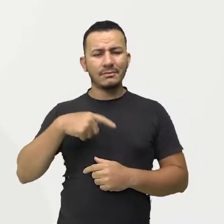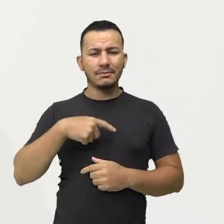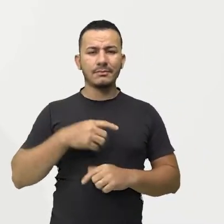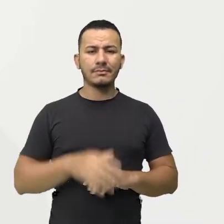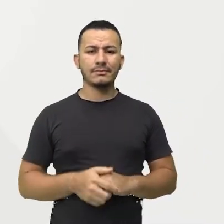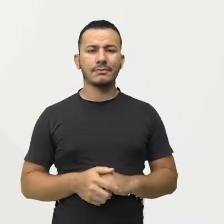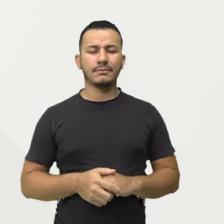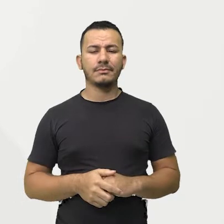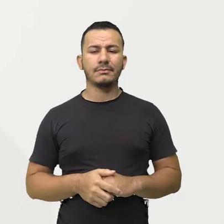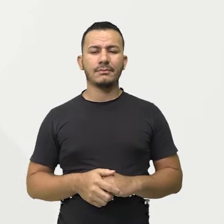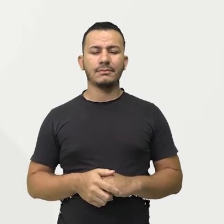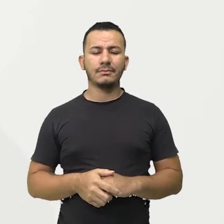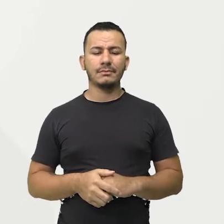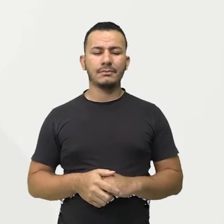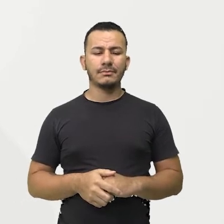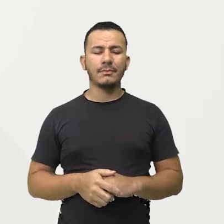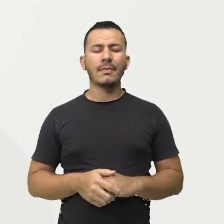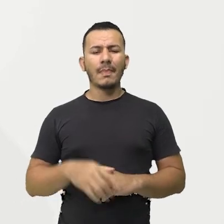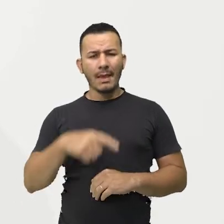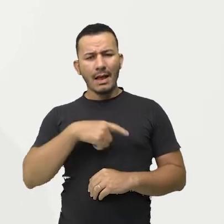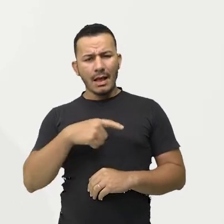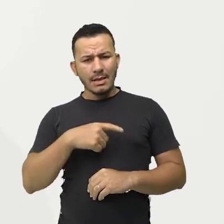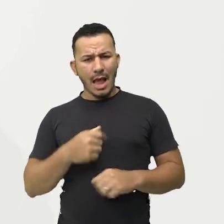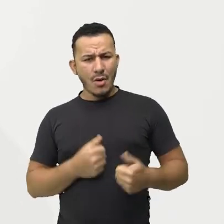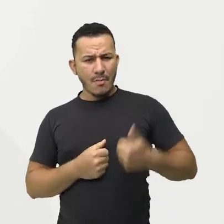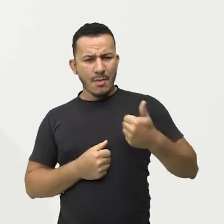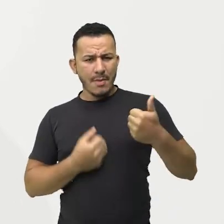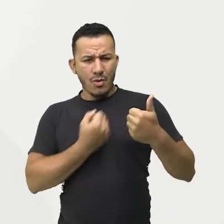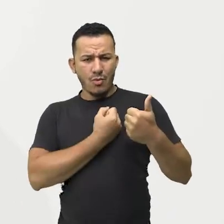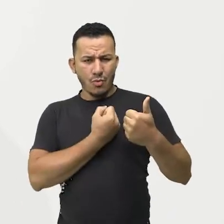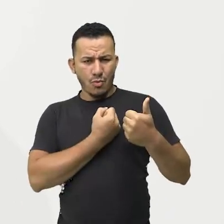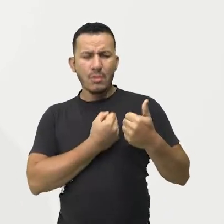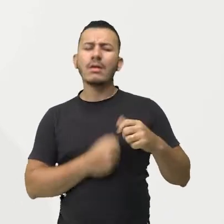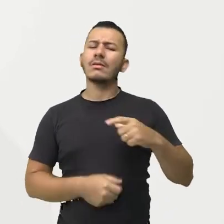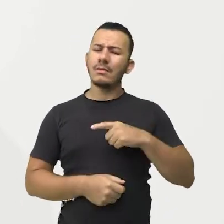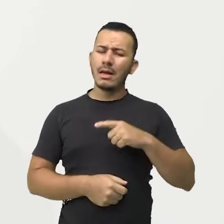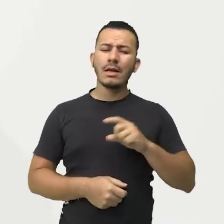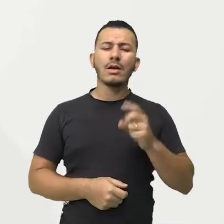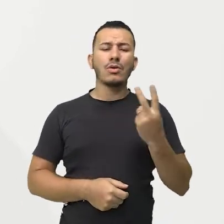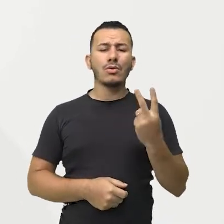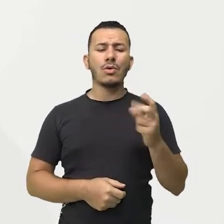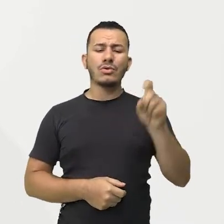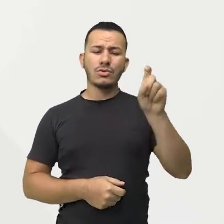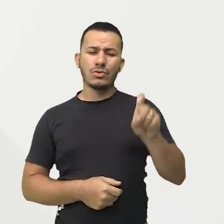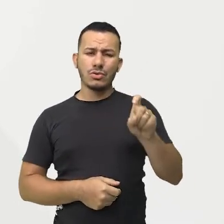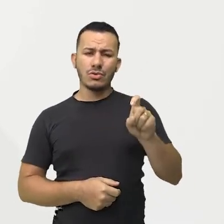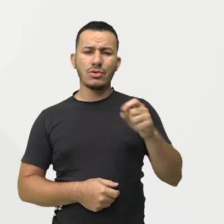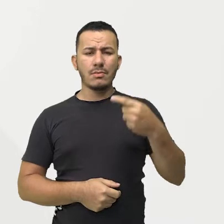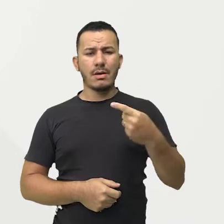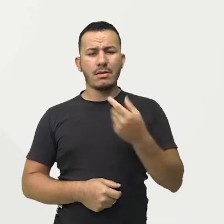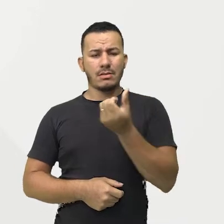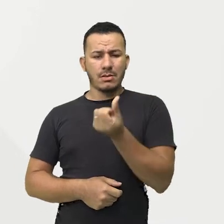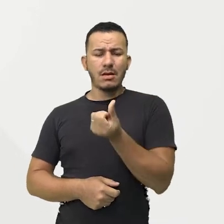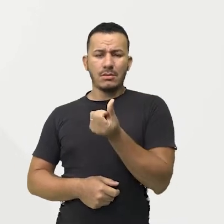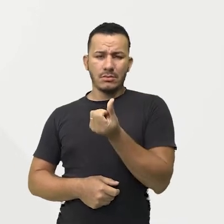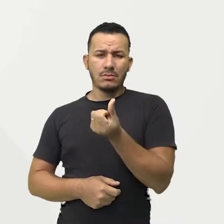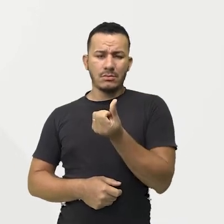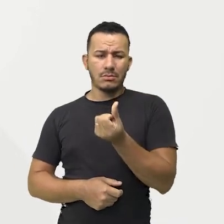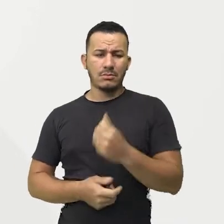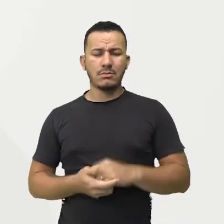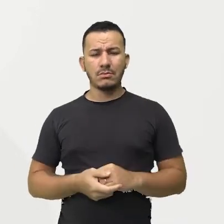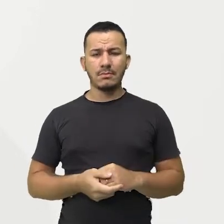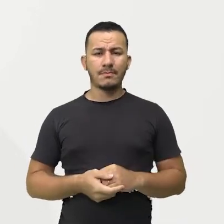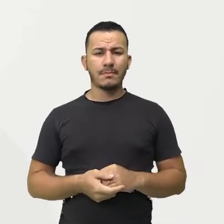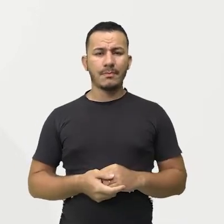possui, beleza. Primeiro membro, olha quem é o primeiro membro. 2x menos 6, ó. Lembra? O professor falou, o primeiro membro é o que